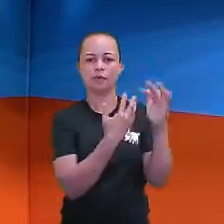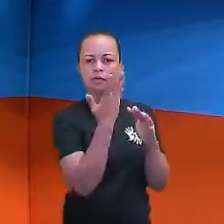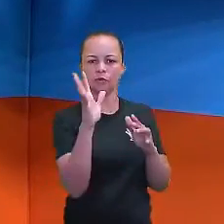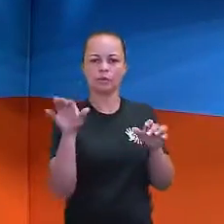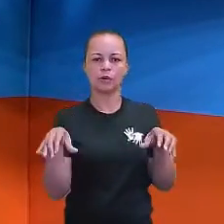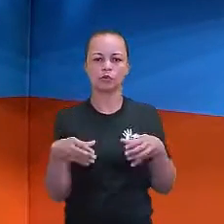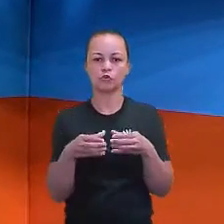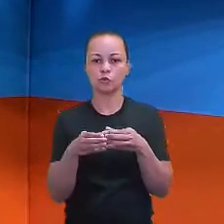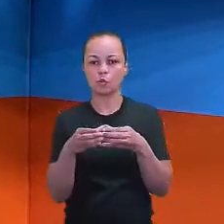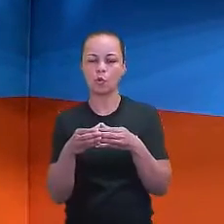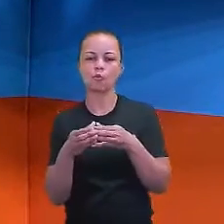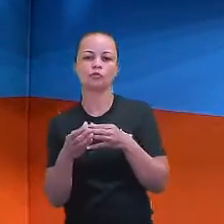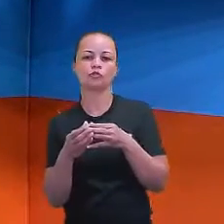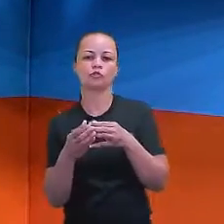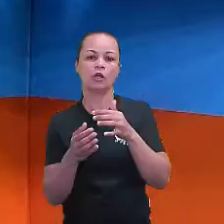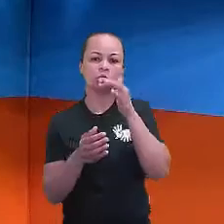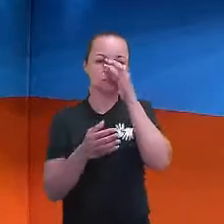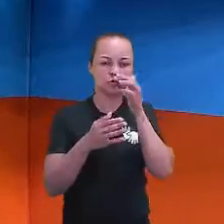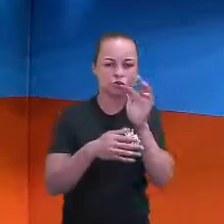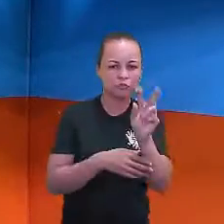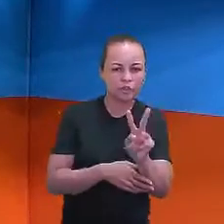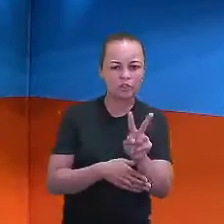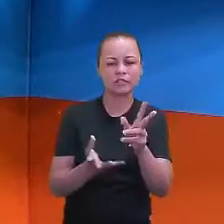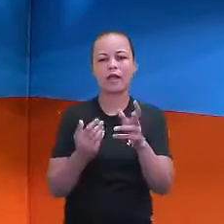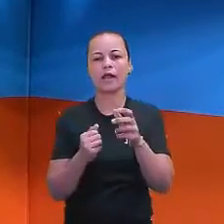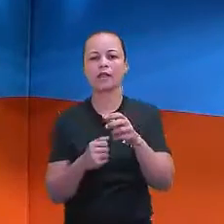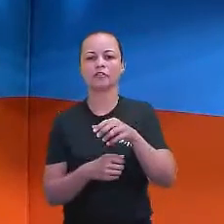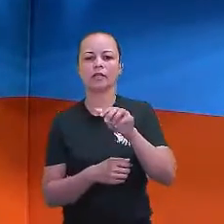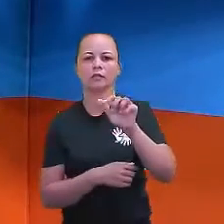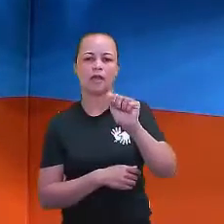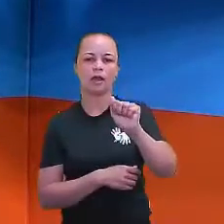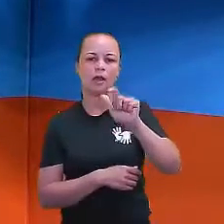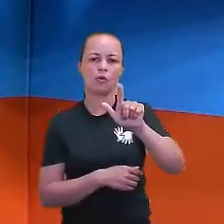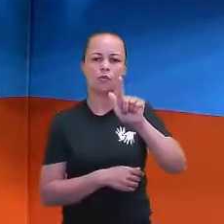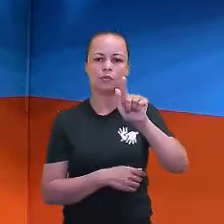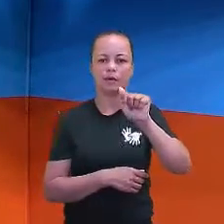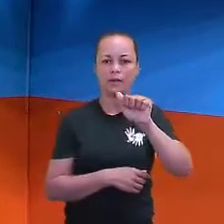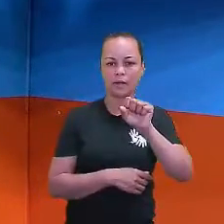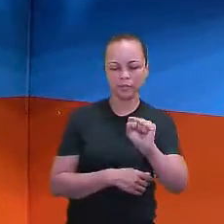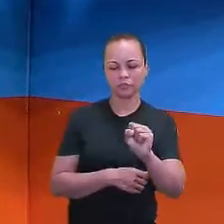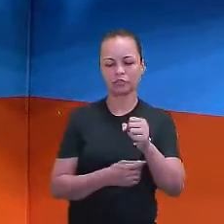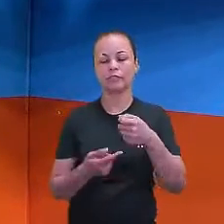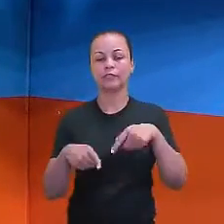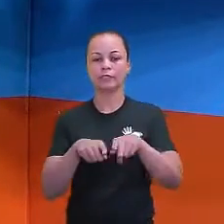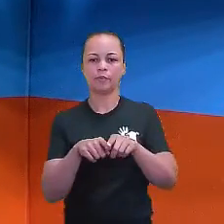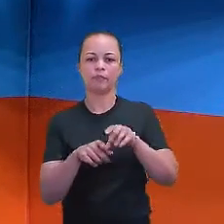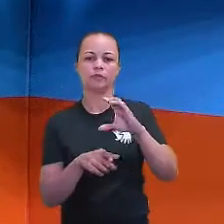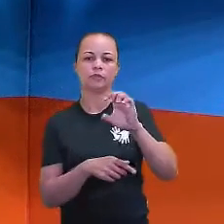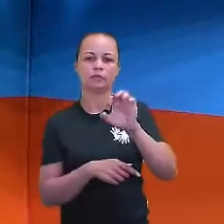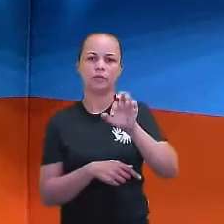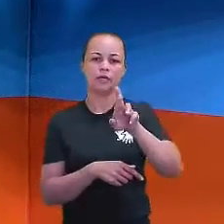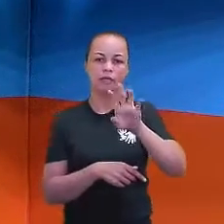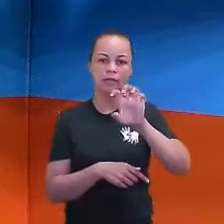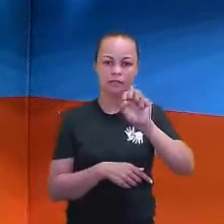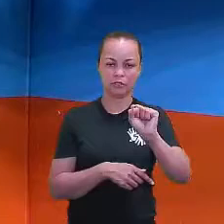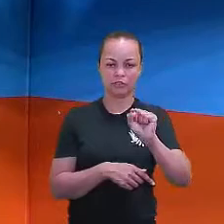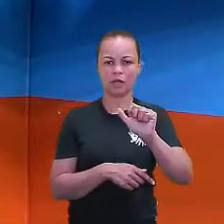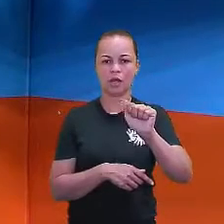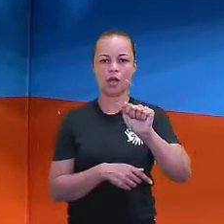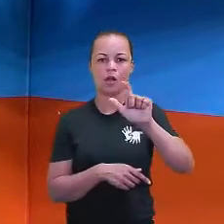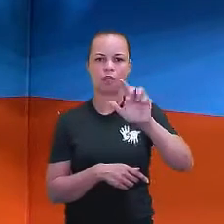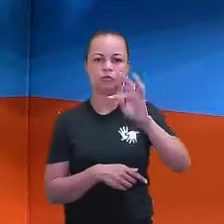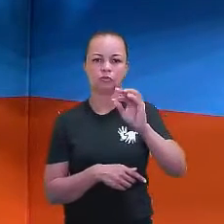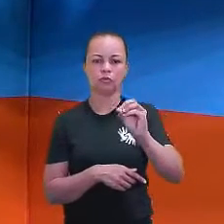grupos dos vegetais, das algas e das cianobactérias, dos seres autótrofos. Então, já vou para o nosso